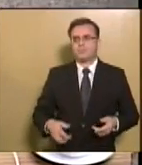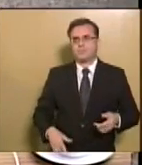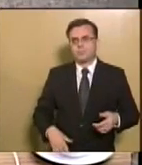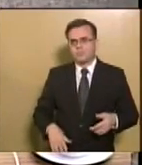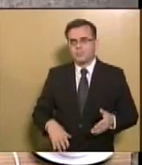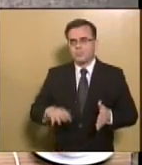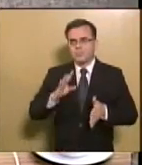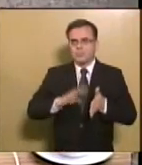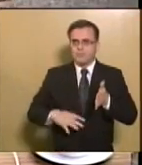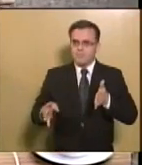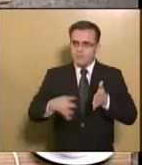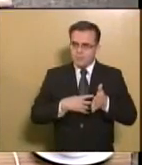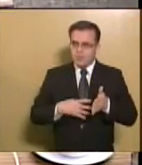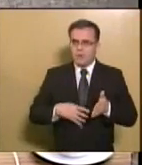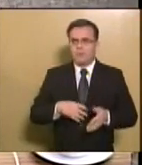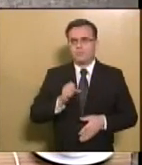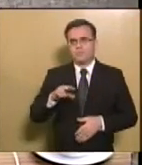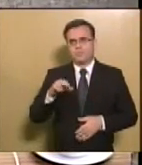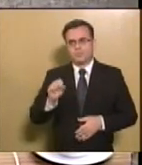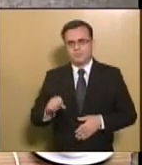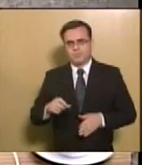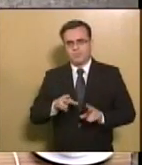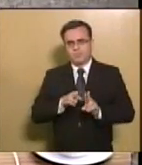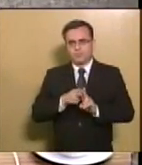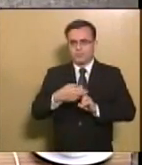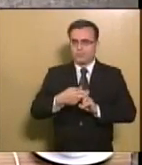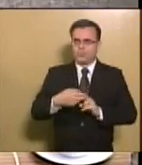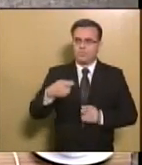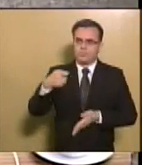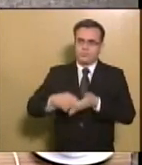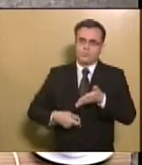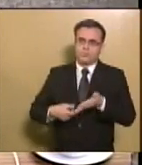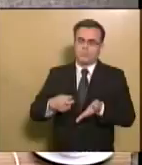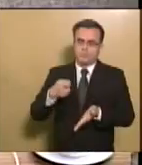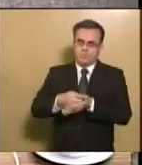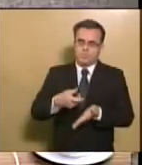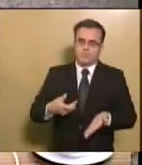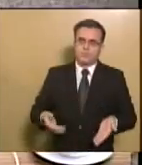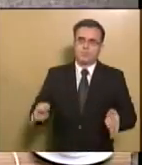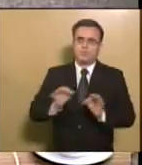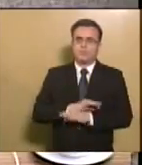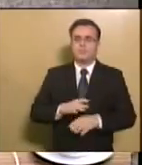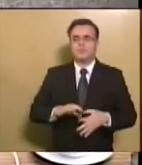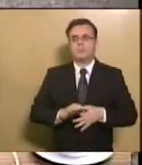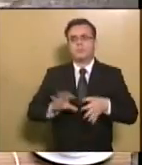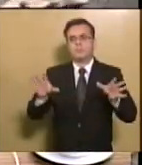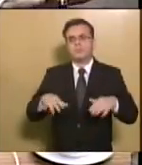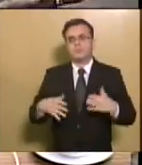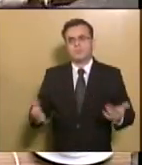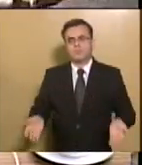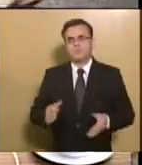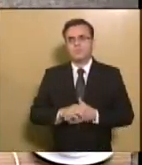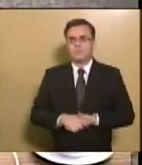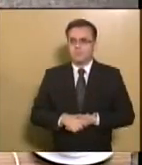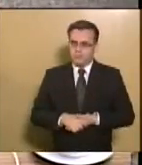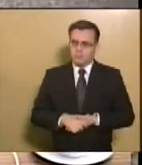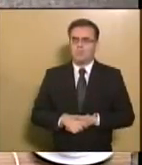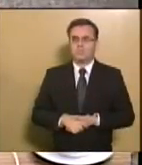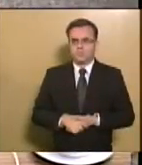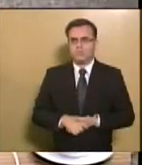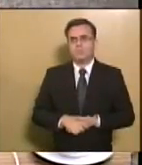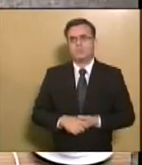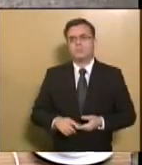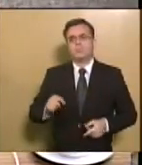Olha, se é o SUS quem vai pagar e a população está precisando e o serviço está disponibilizado, por que não fazer a